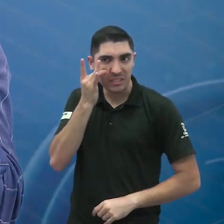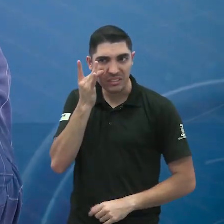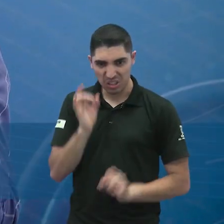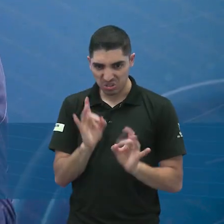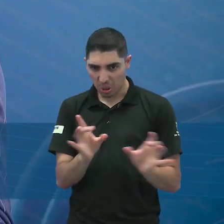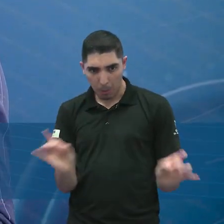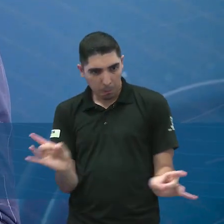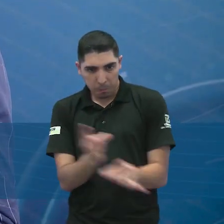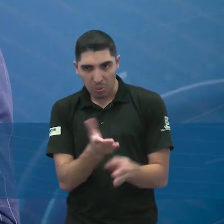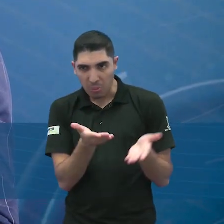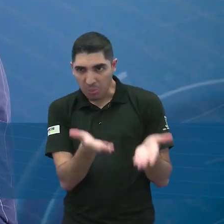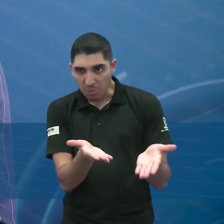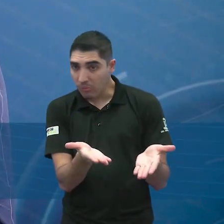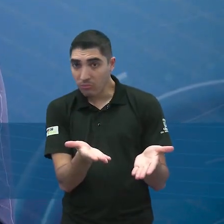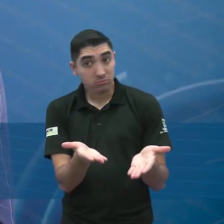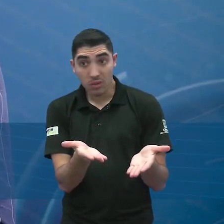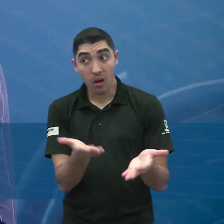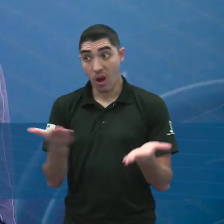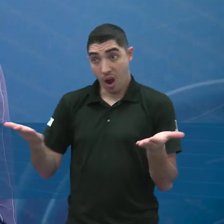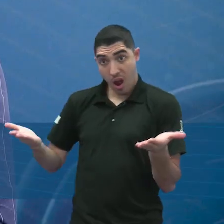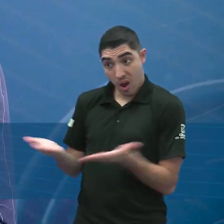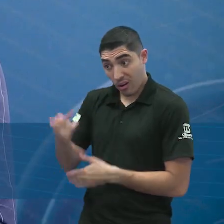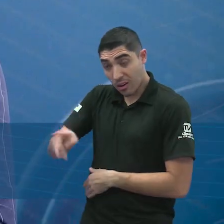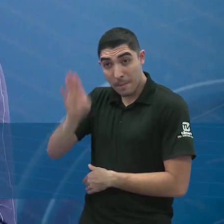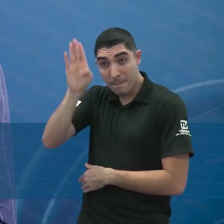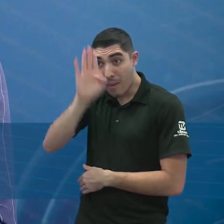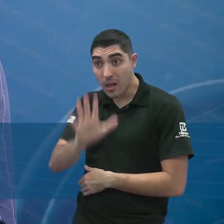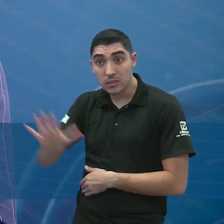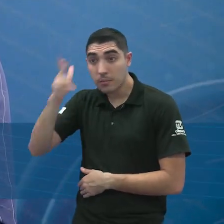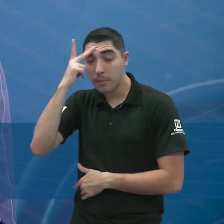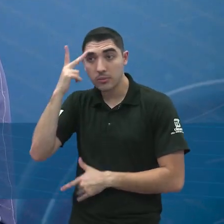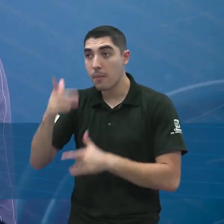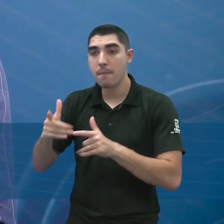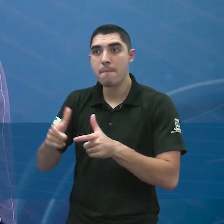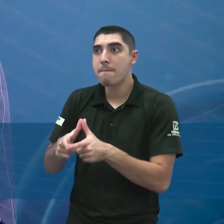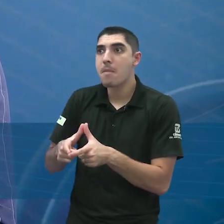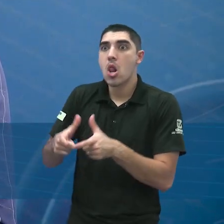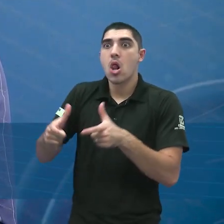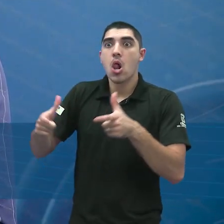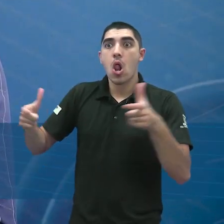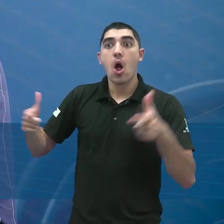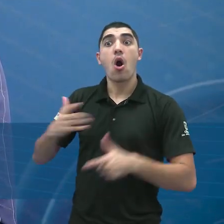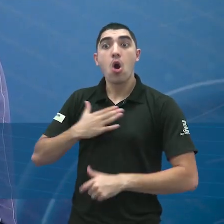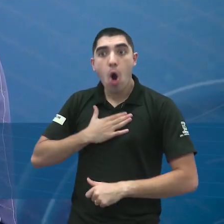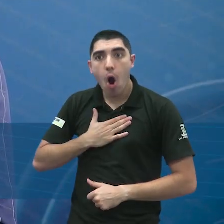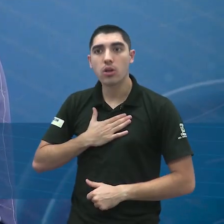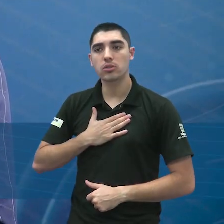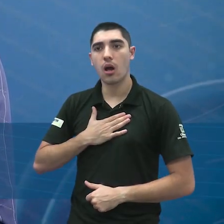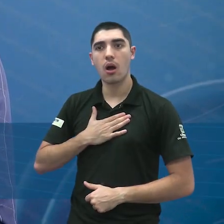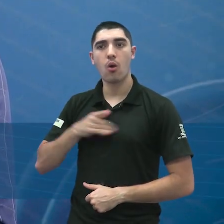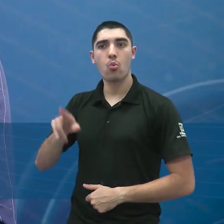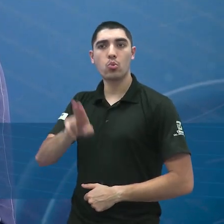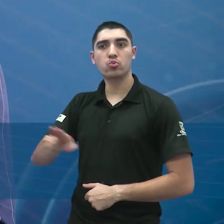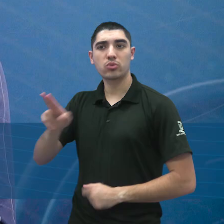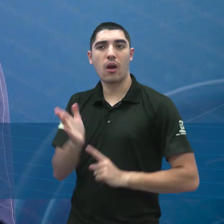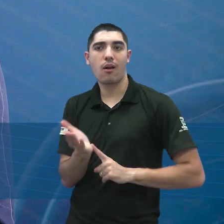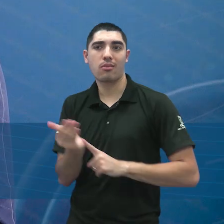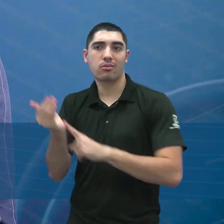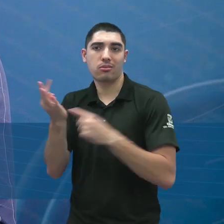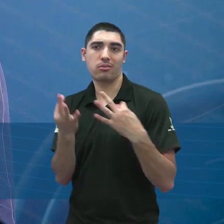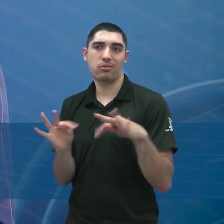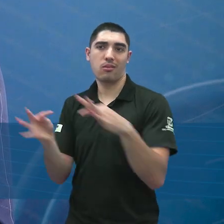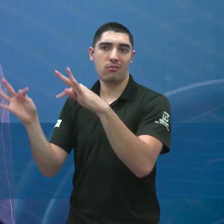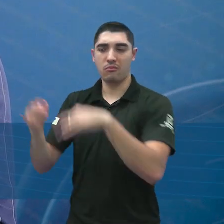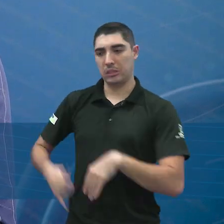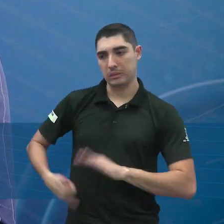jornada de compra onde o brasileiro está cada vez mais conectado. O brasileiro está cada vez mais entendendo que... um